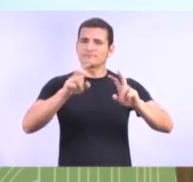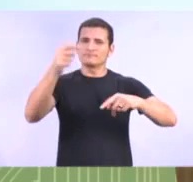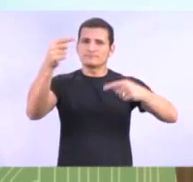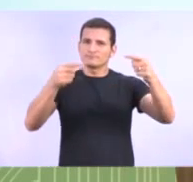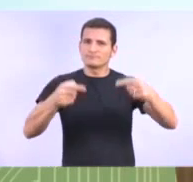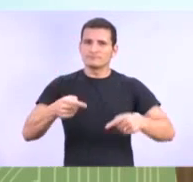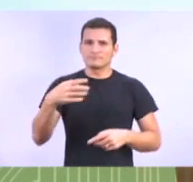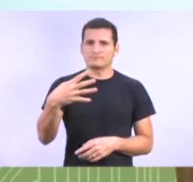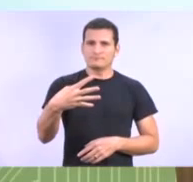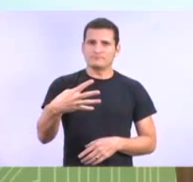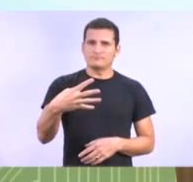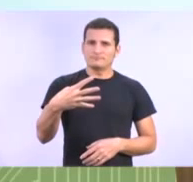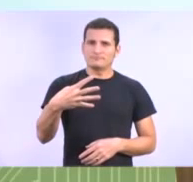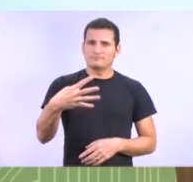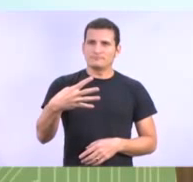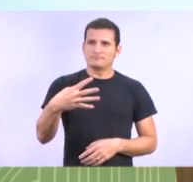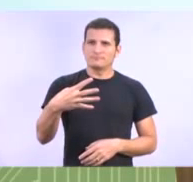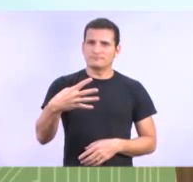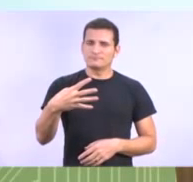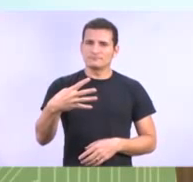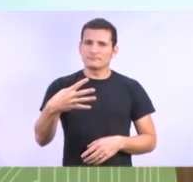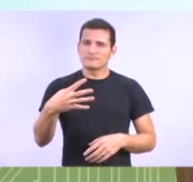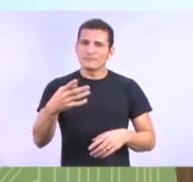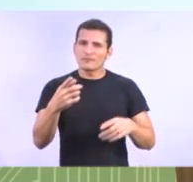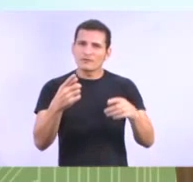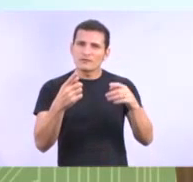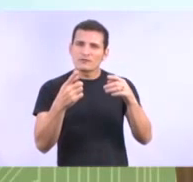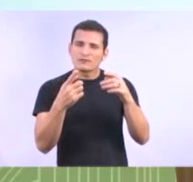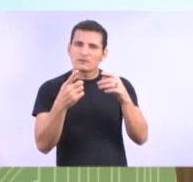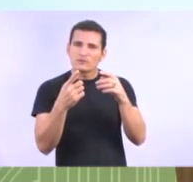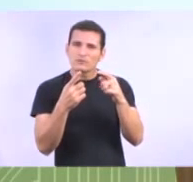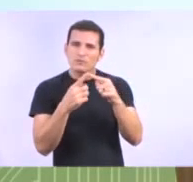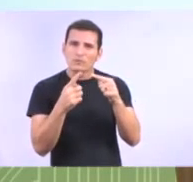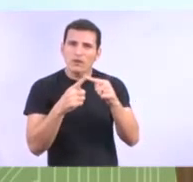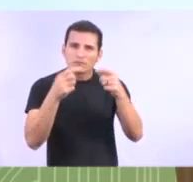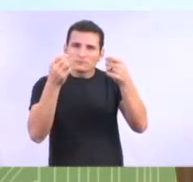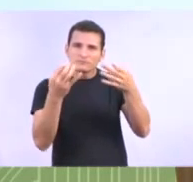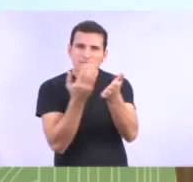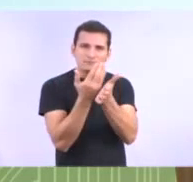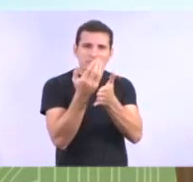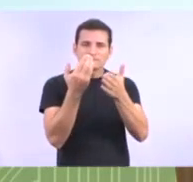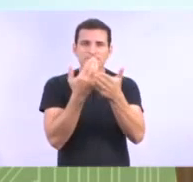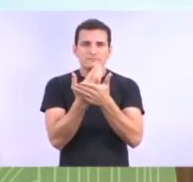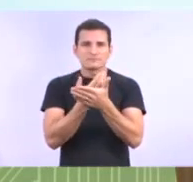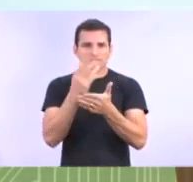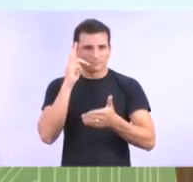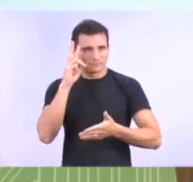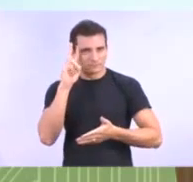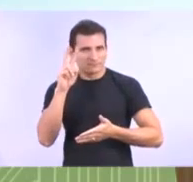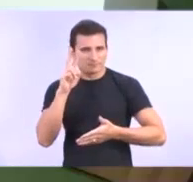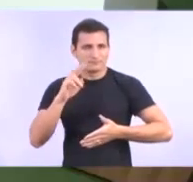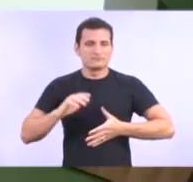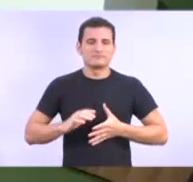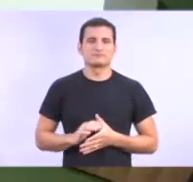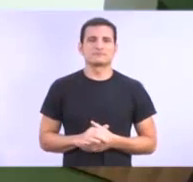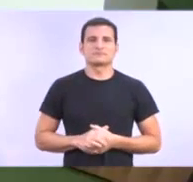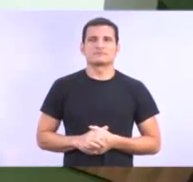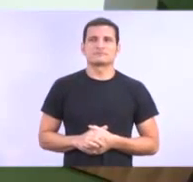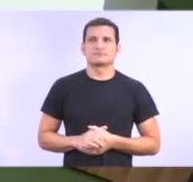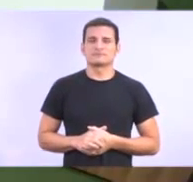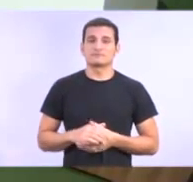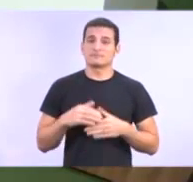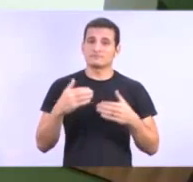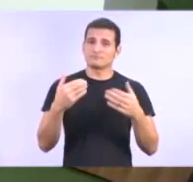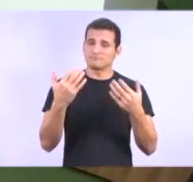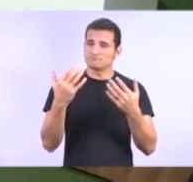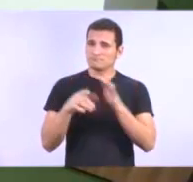4 foi praticamente igual ao que a gente falou no início da aula, não foi? Professor, acho que a gente chamou a